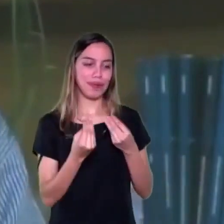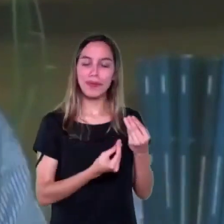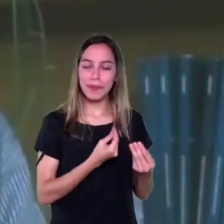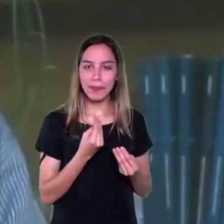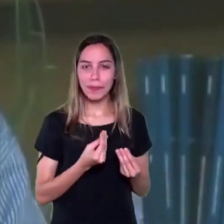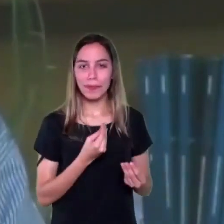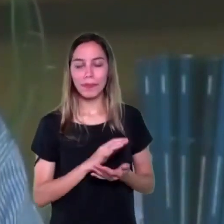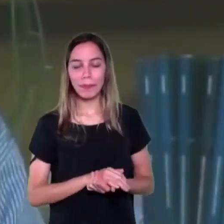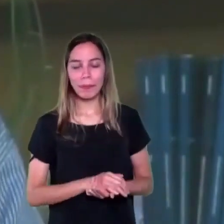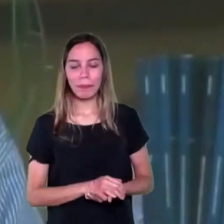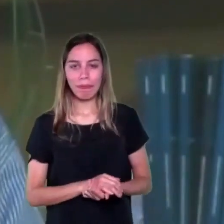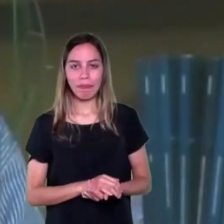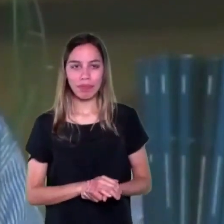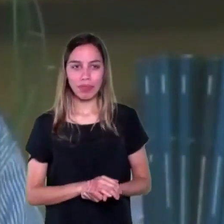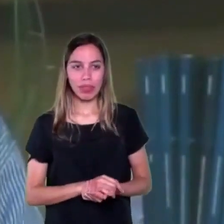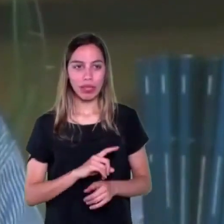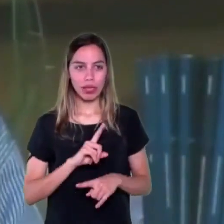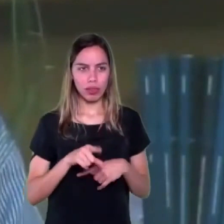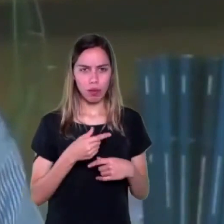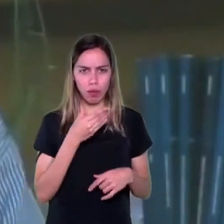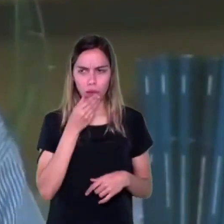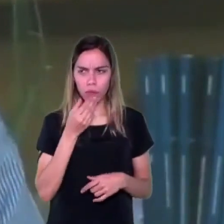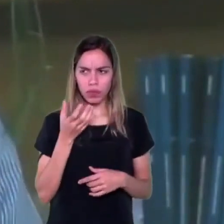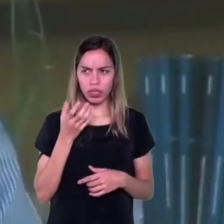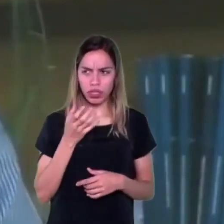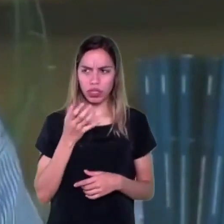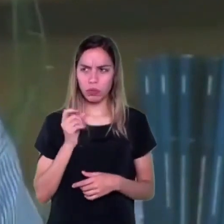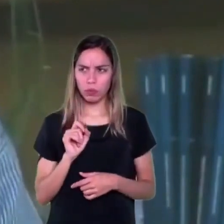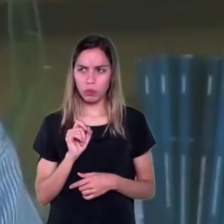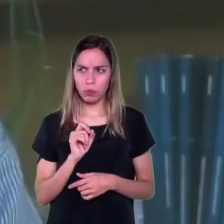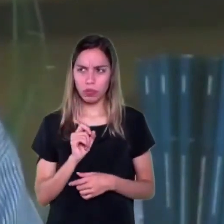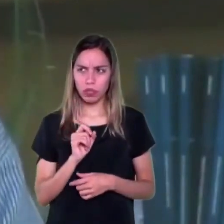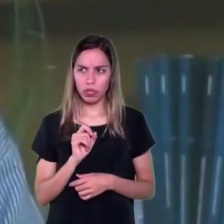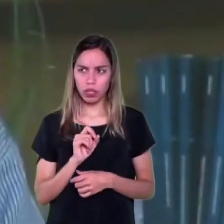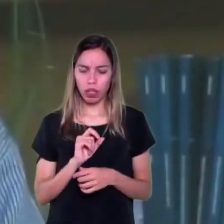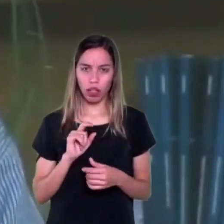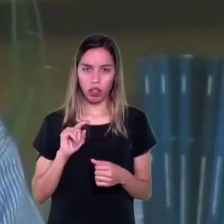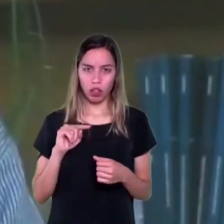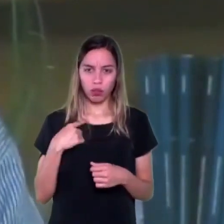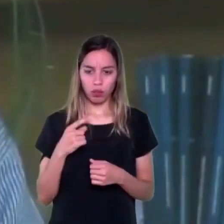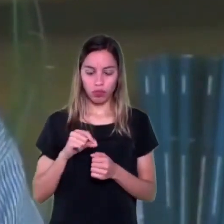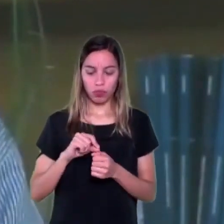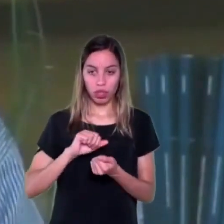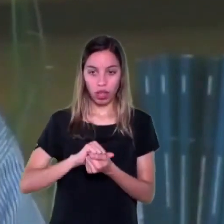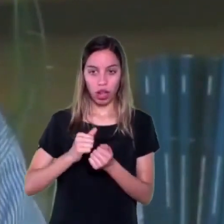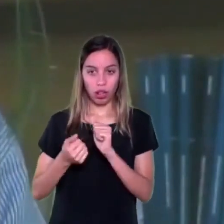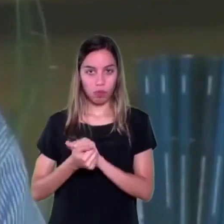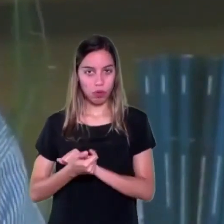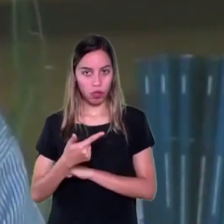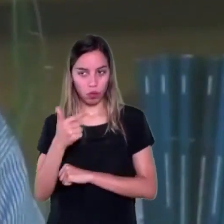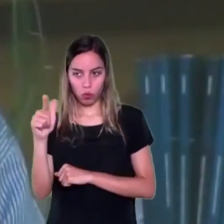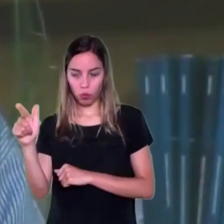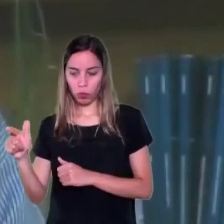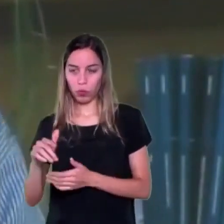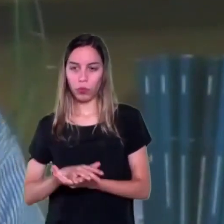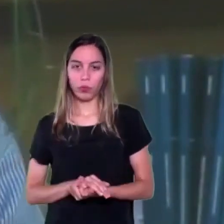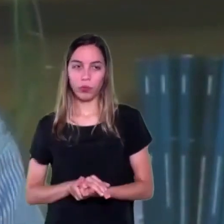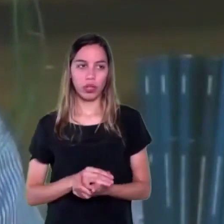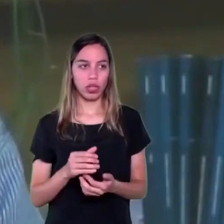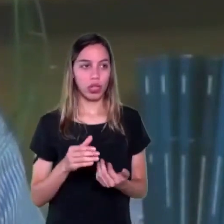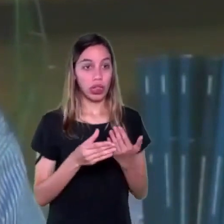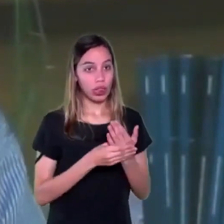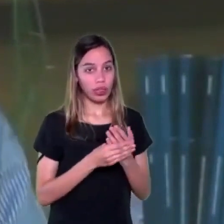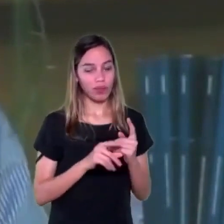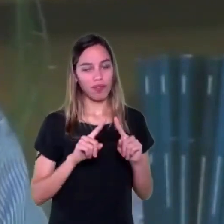dele. Depois ele quis que a gente fizesse outras adaptações de livros dele, mas não